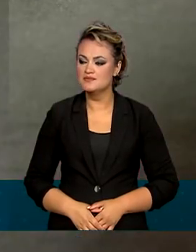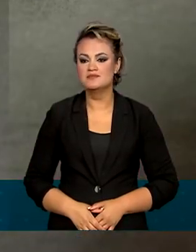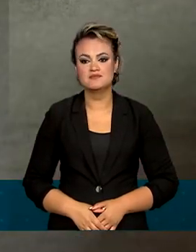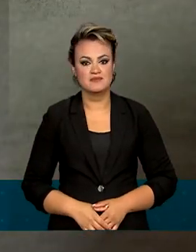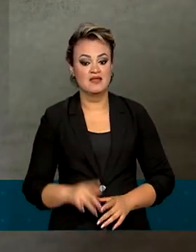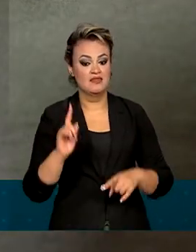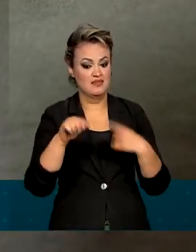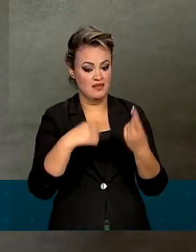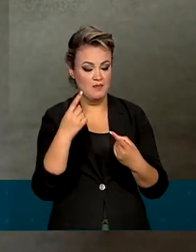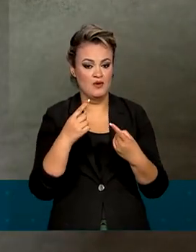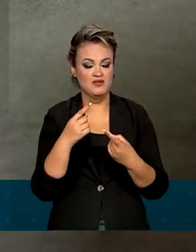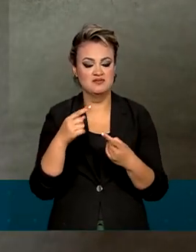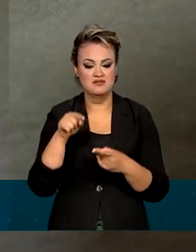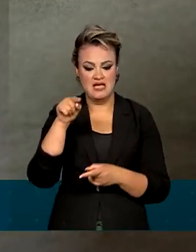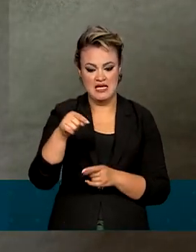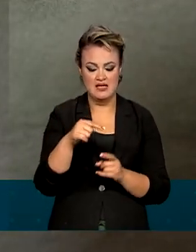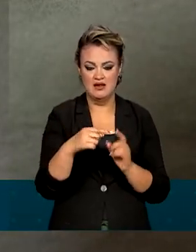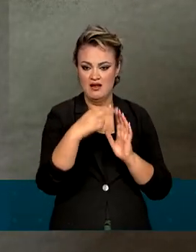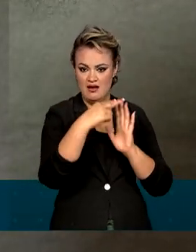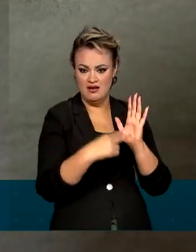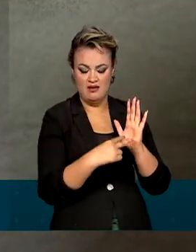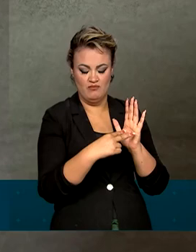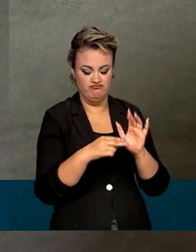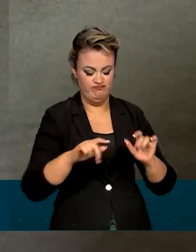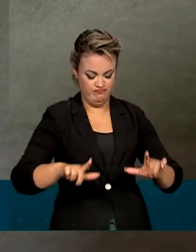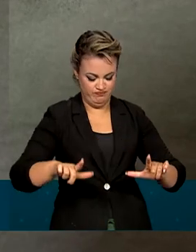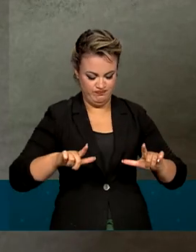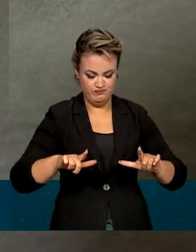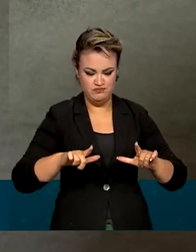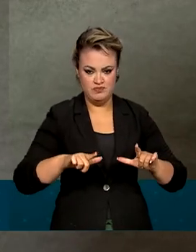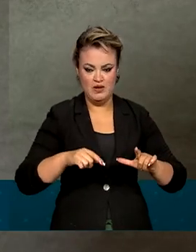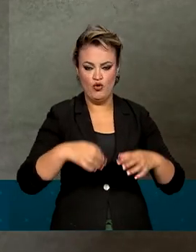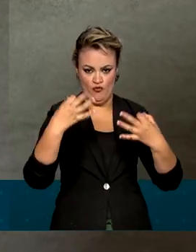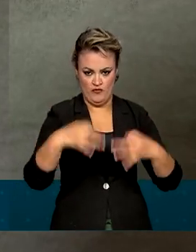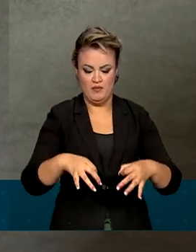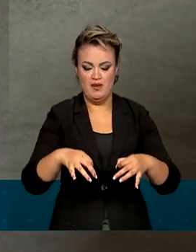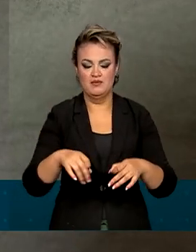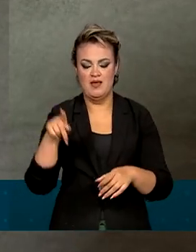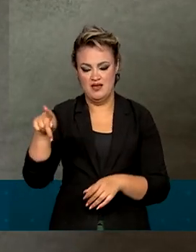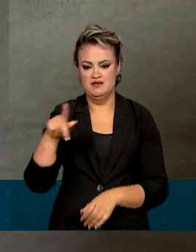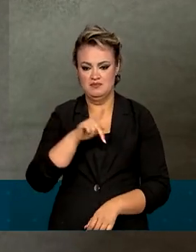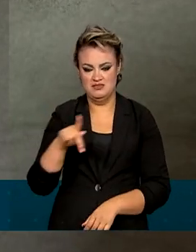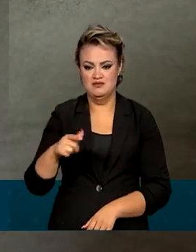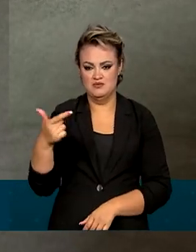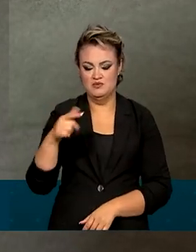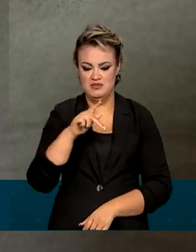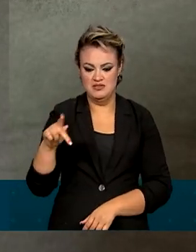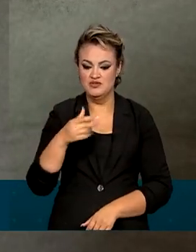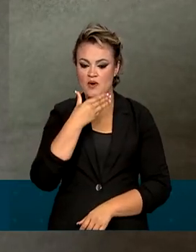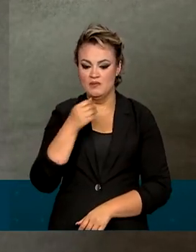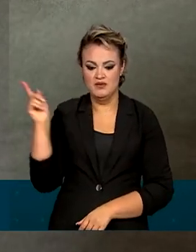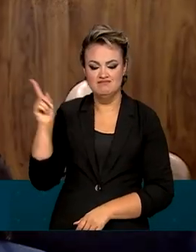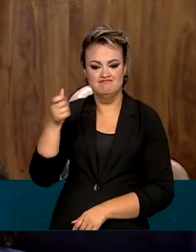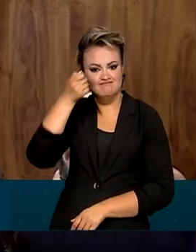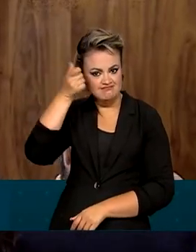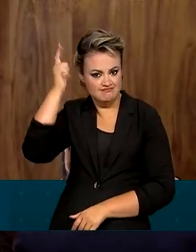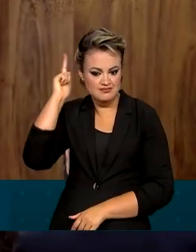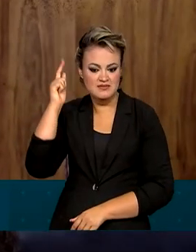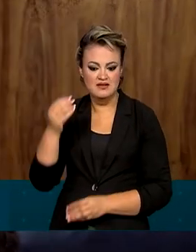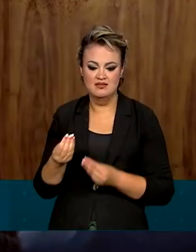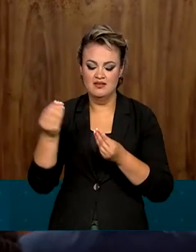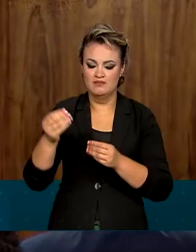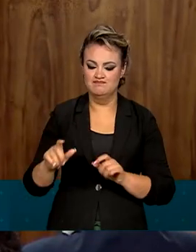Em seguida, depois de ler o teor dos diplomas, o presidente do Tribunal Superior Eleitoral, Alexandre de Moraes,